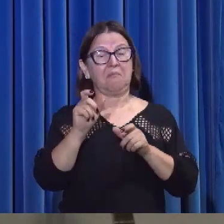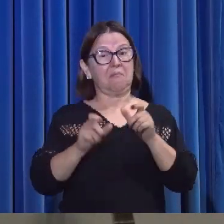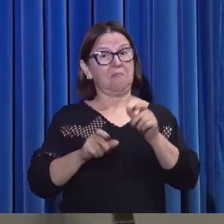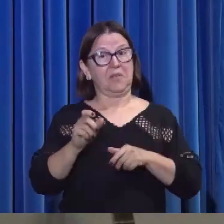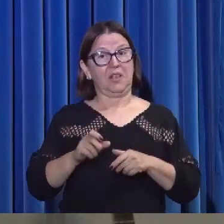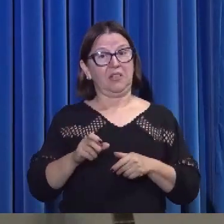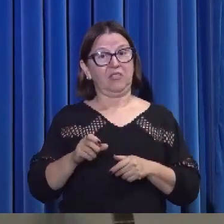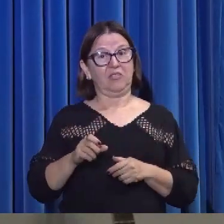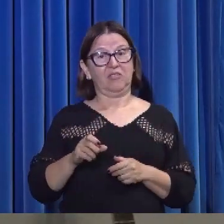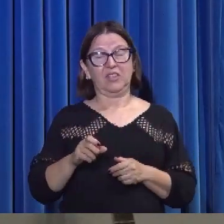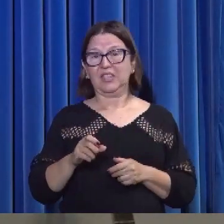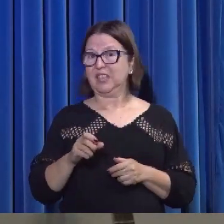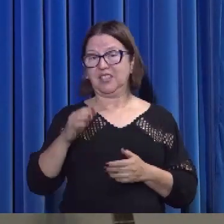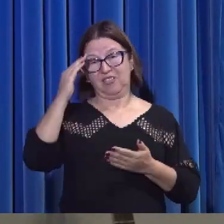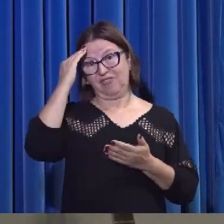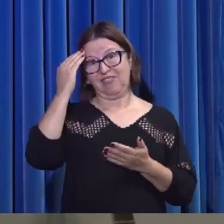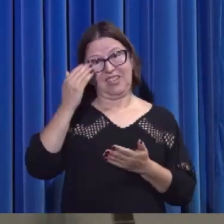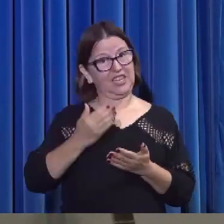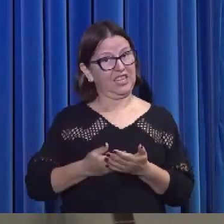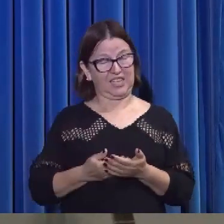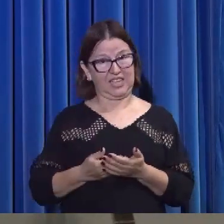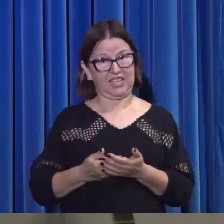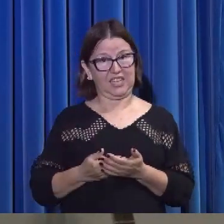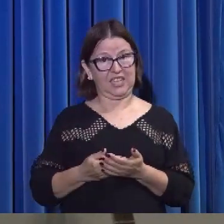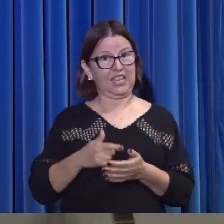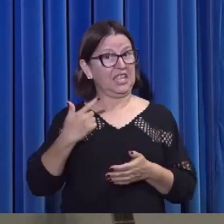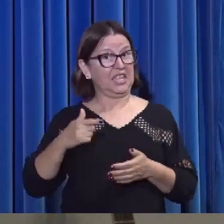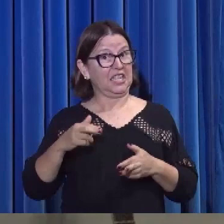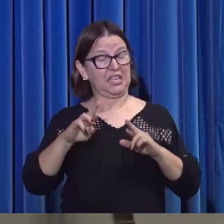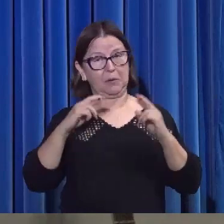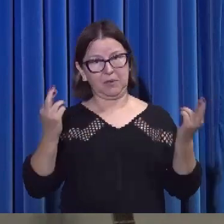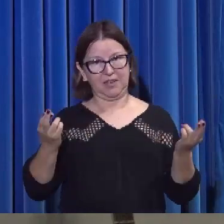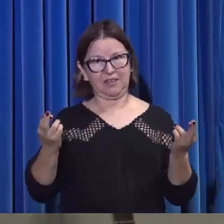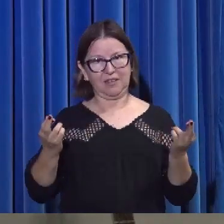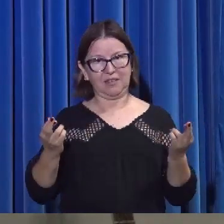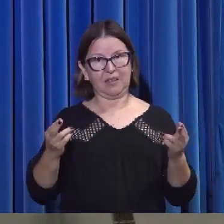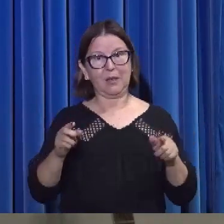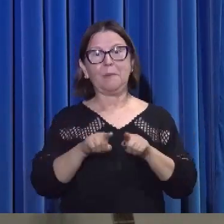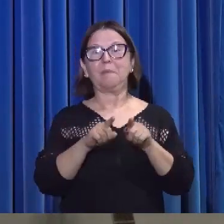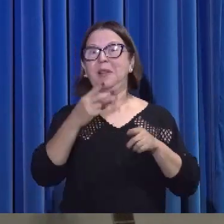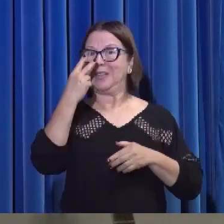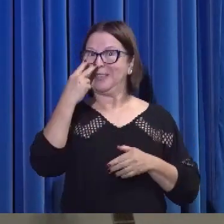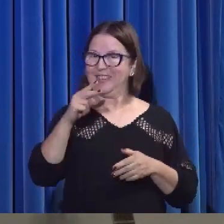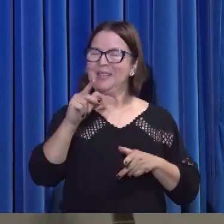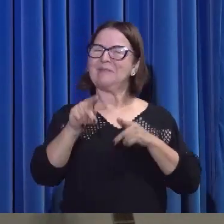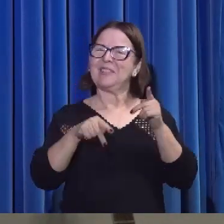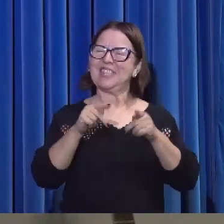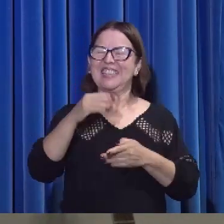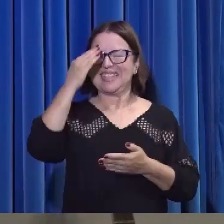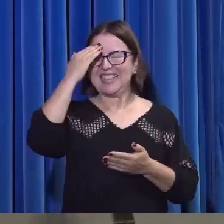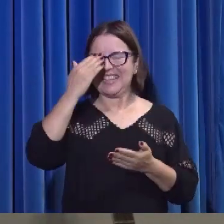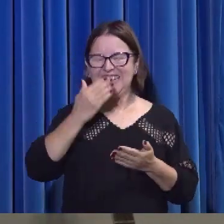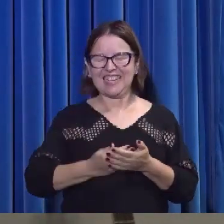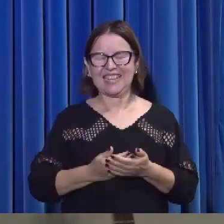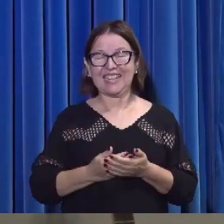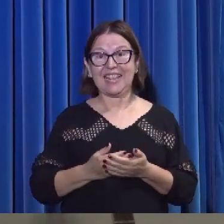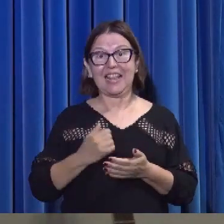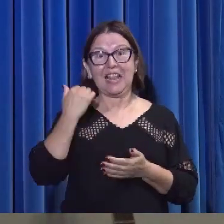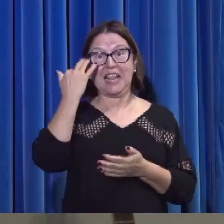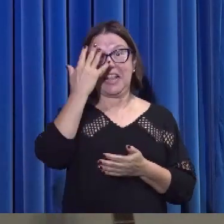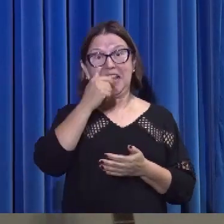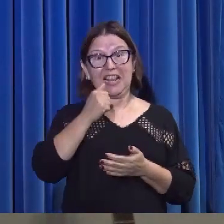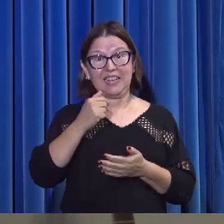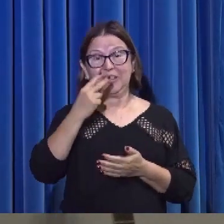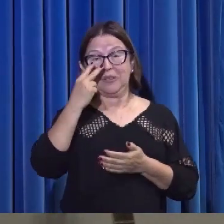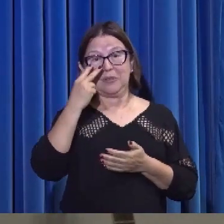criam. É lindo de você ver ali uma pessoa ali, doença terminal, e você